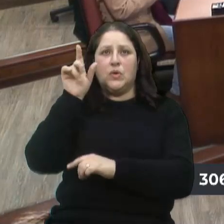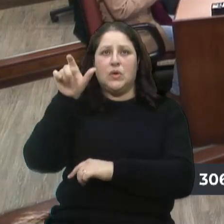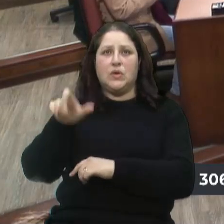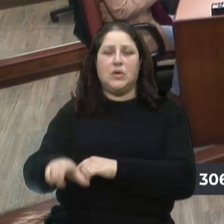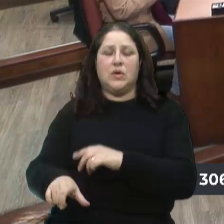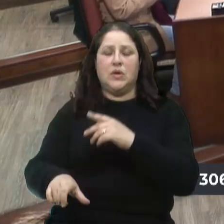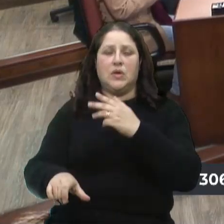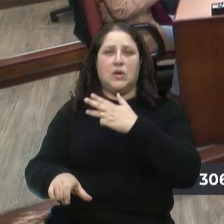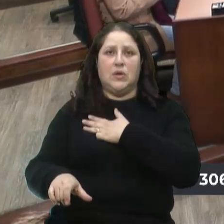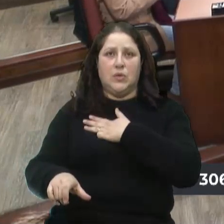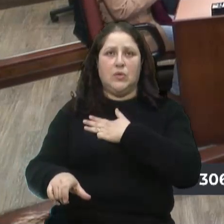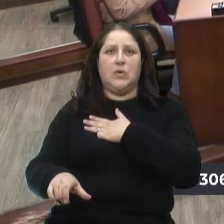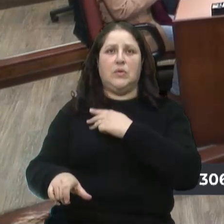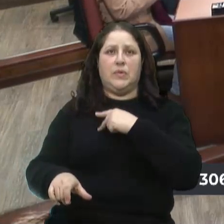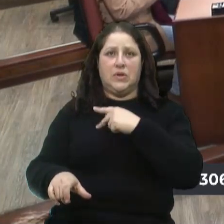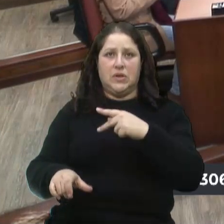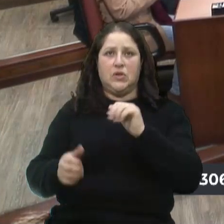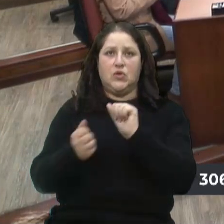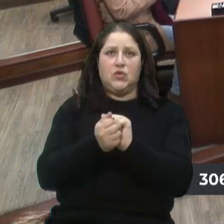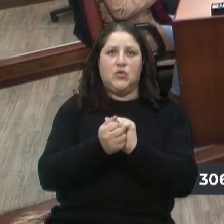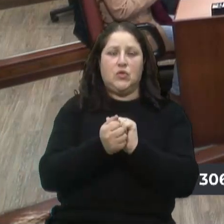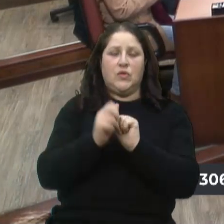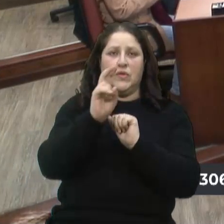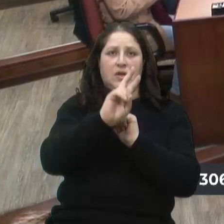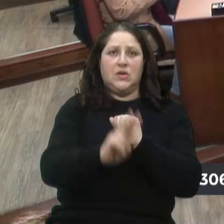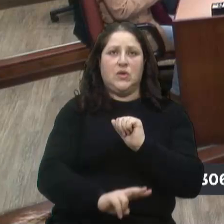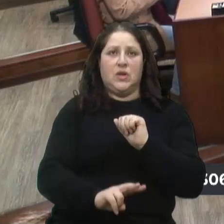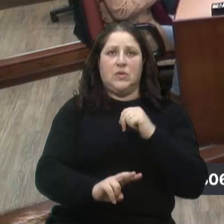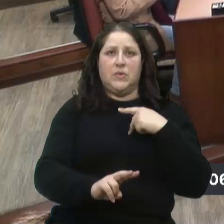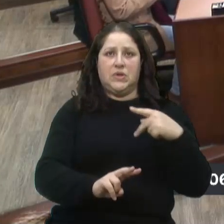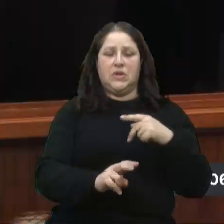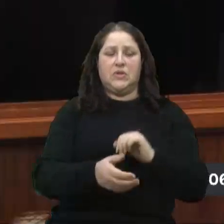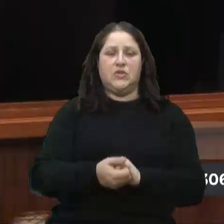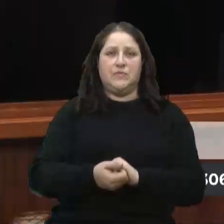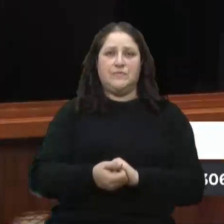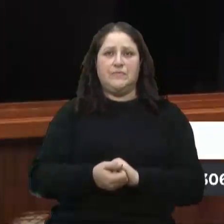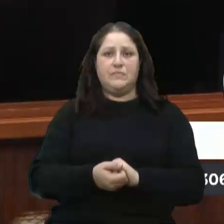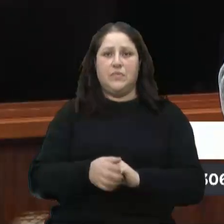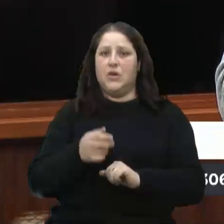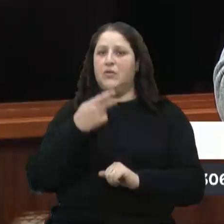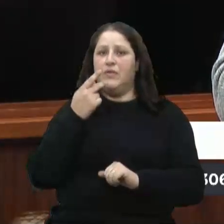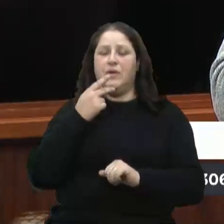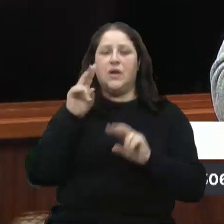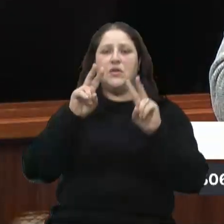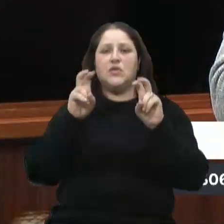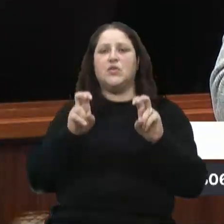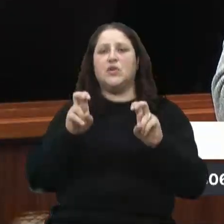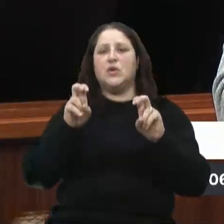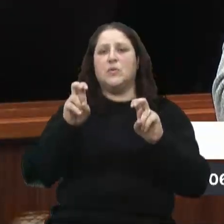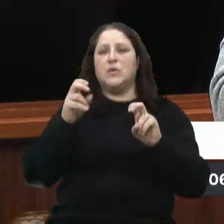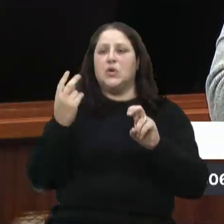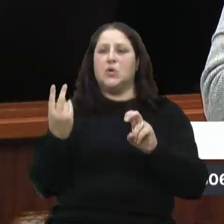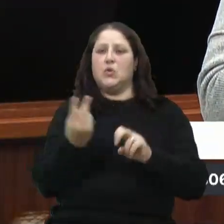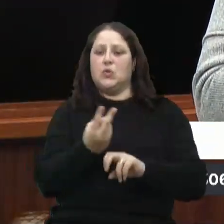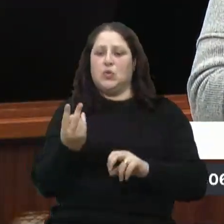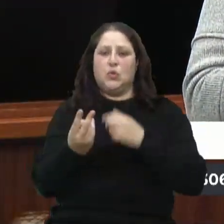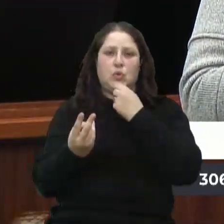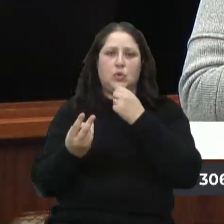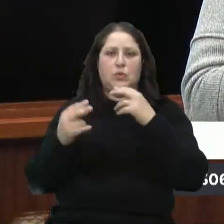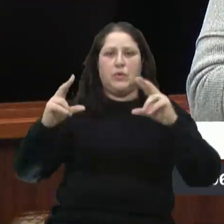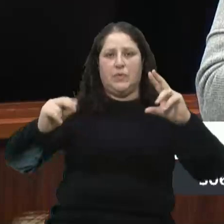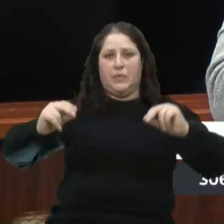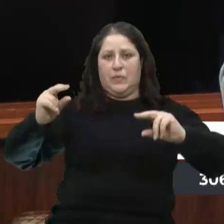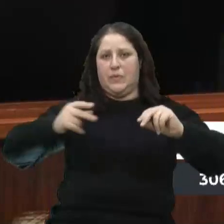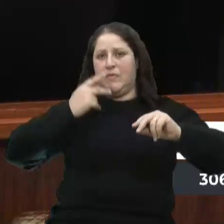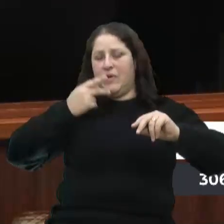Lula com o presidente da Venezuela eu não vou entrar no mérito da do teor das falas de ambos mas